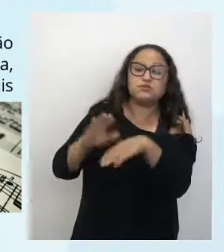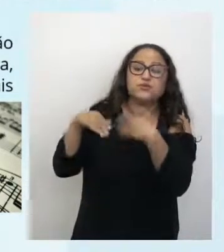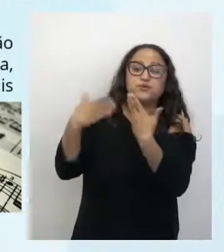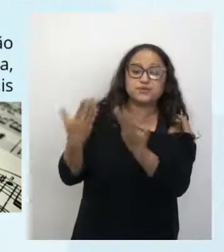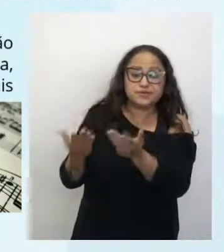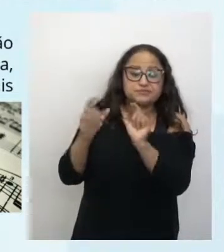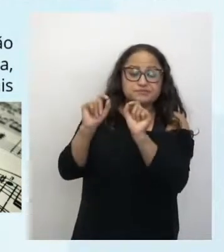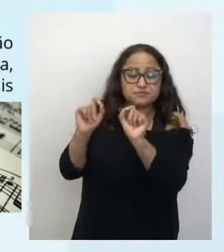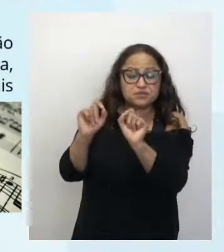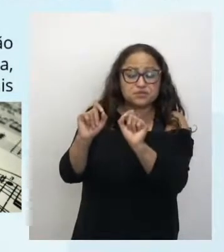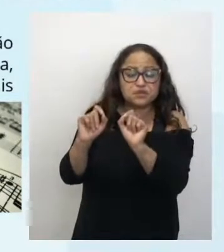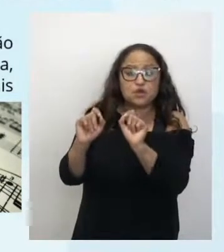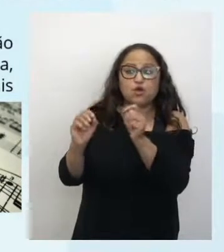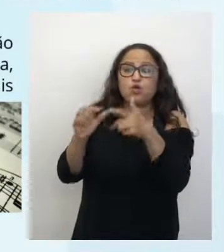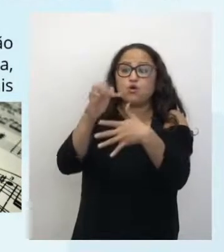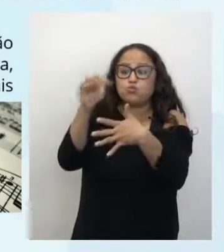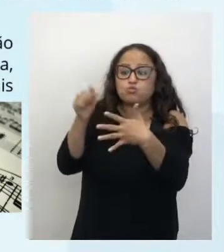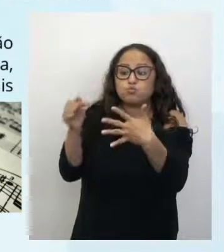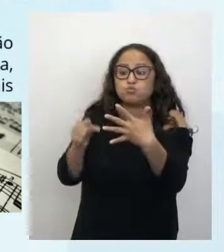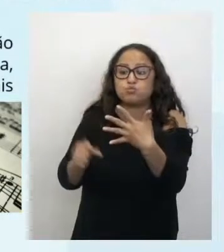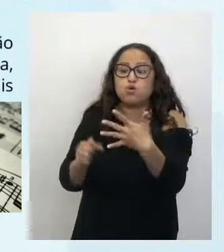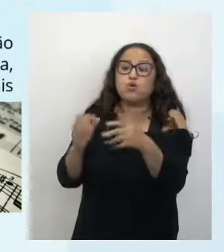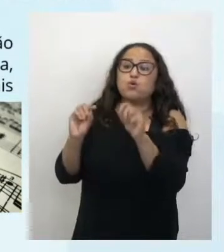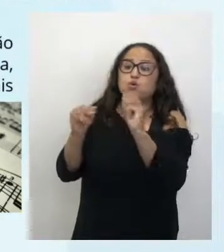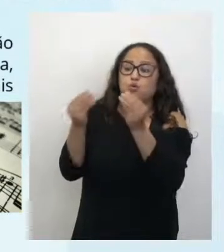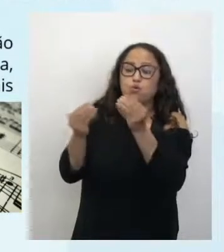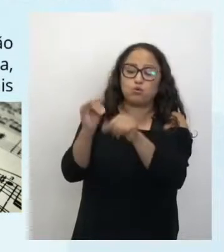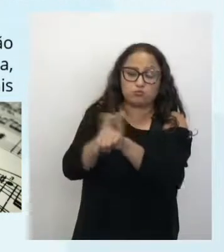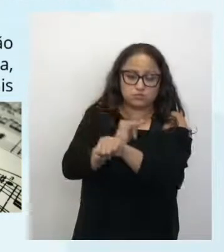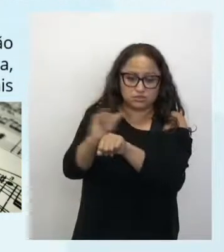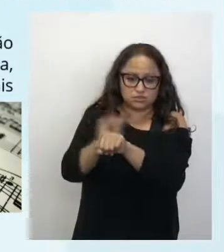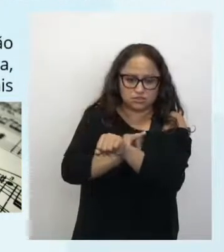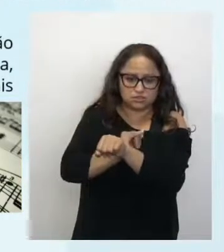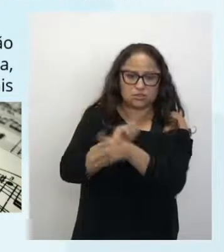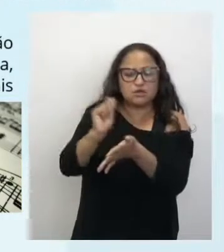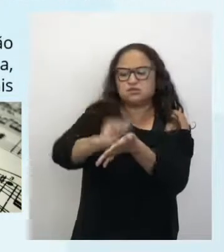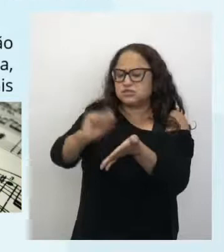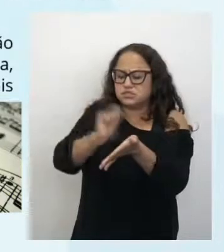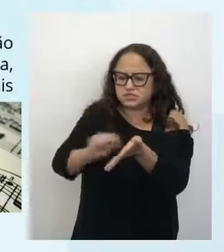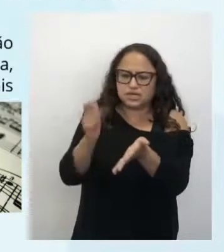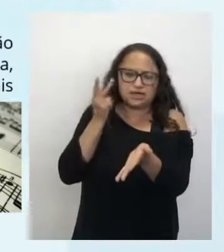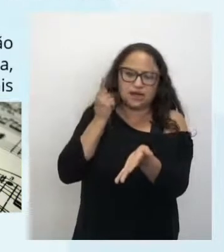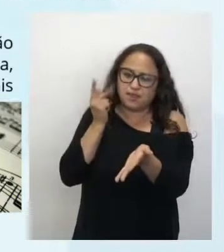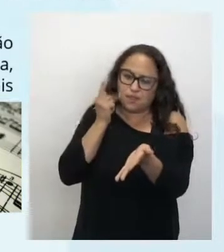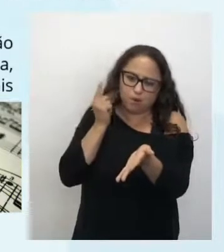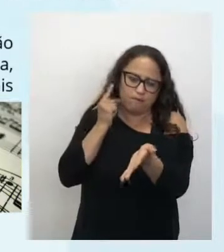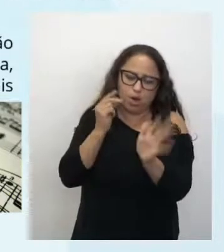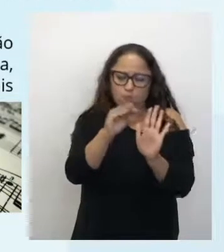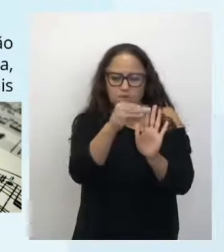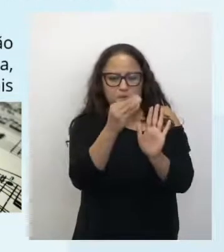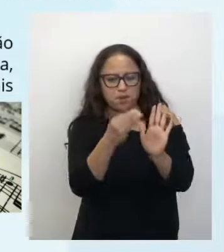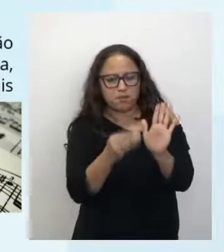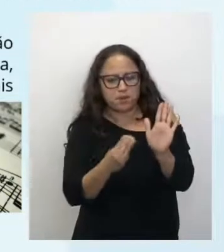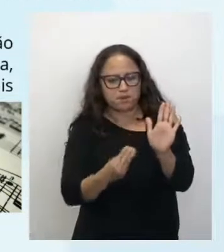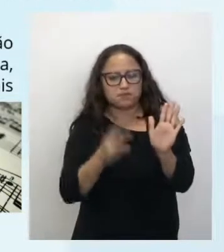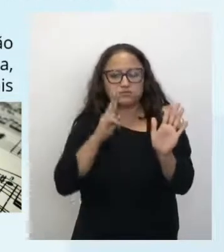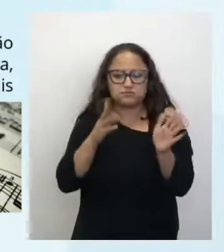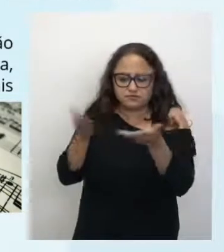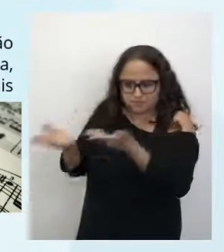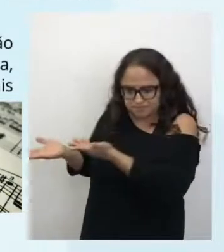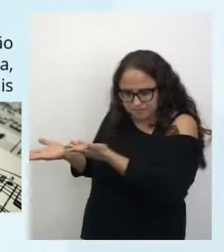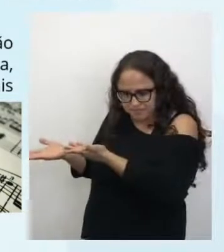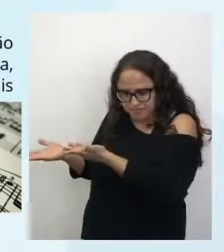Então, quais são essas técnicas, né? Nós temos as escritas convencionais, né, a partitura convencional, como vocês estão vendo aí na